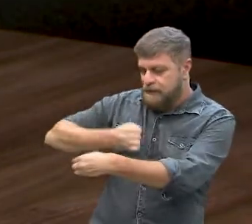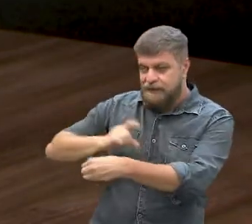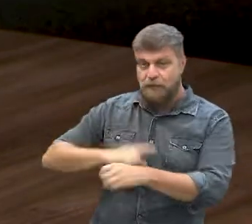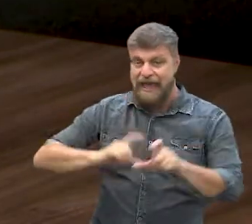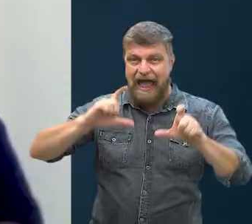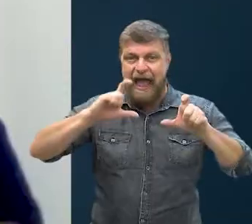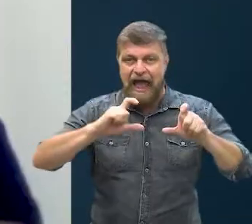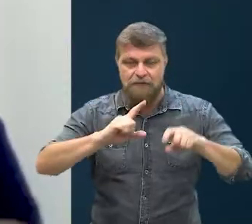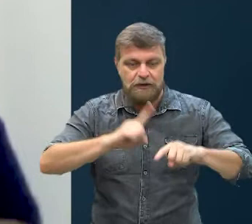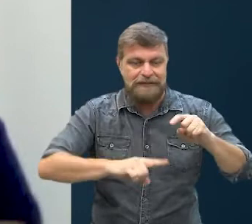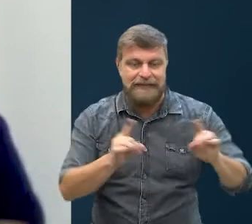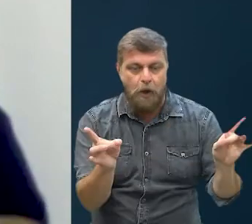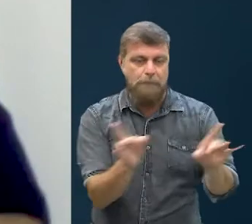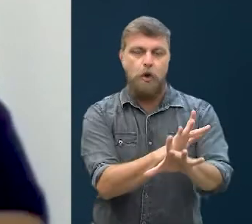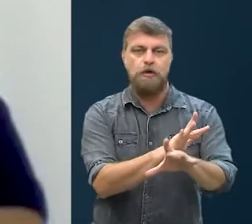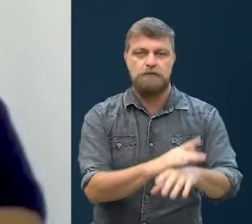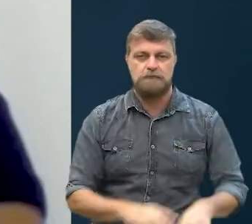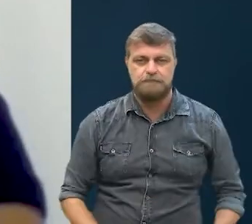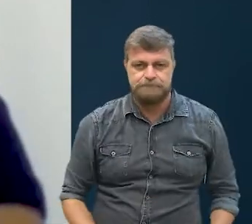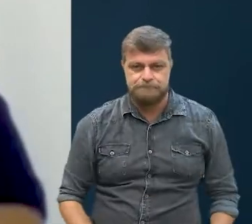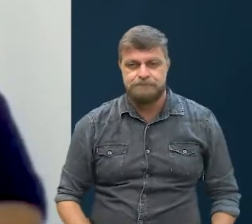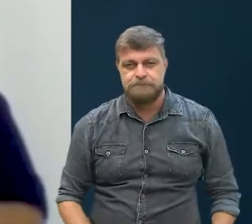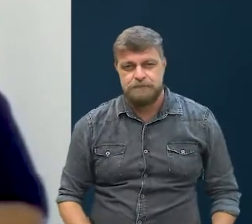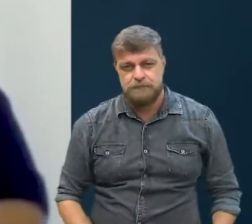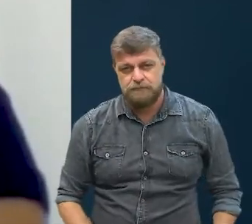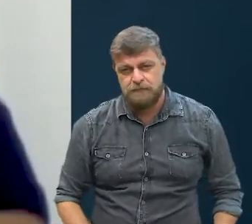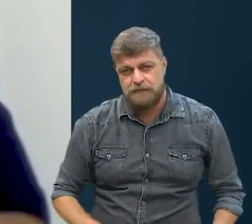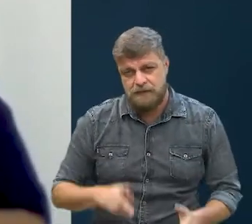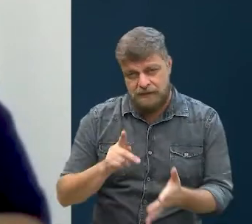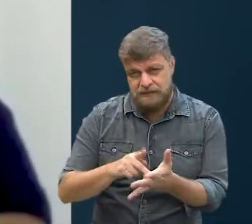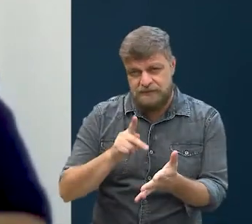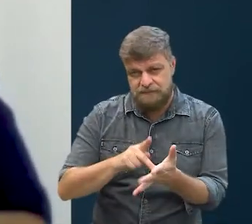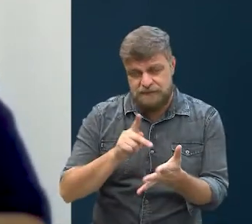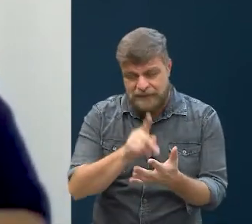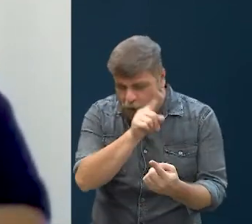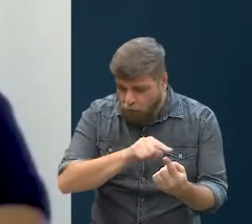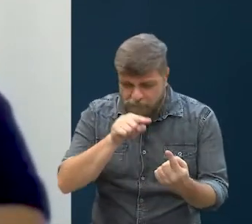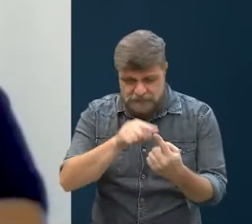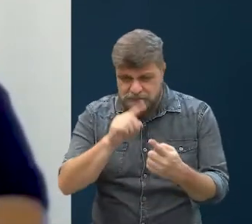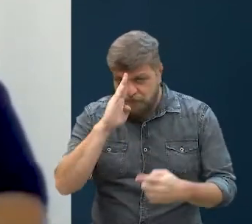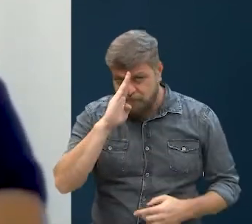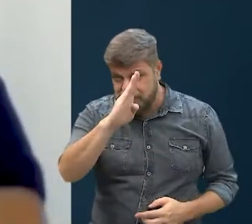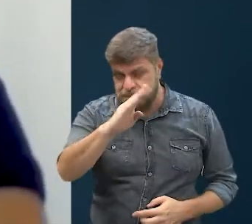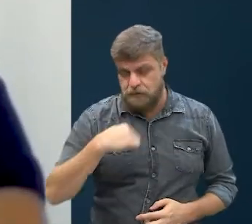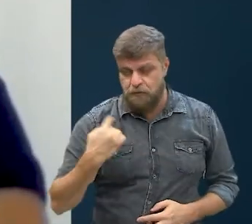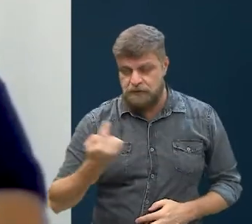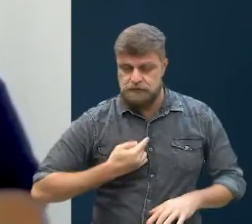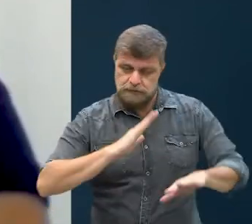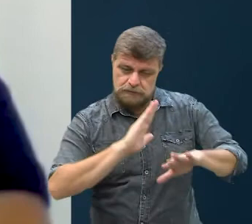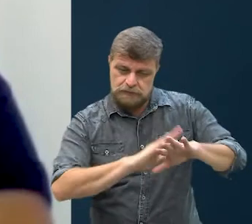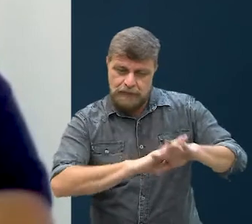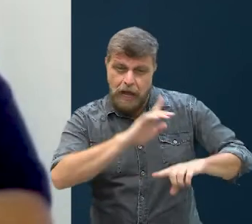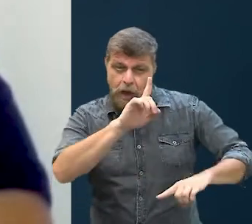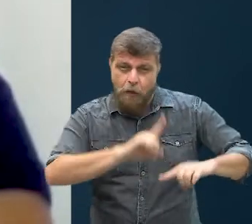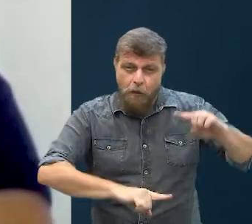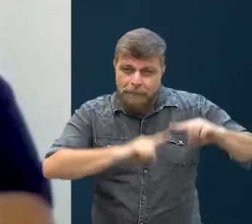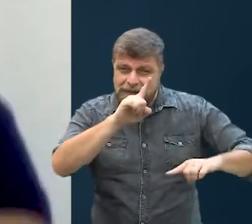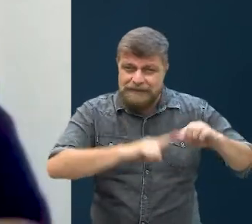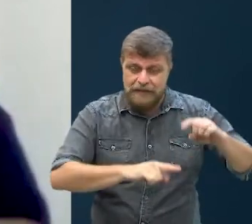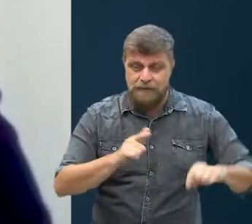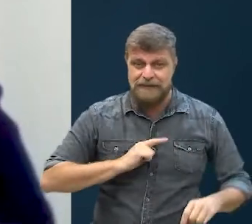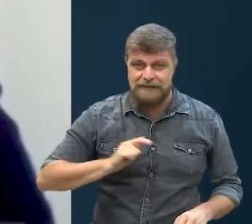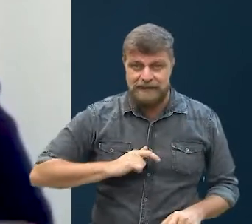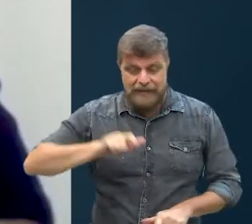pronto. Uhum. Na verdade, eu acho que o grande objetivo é a gente produzir um material que